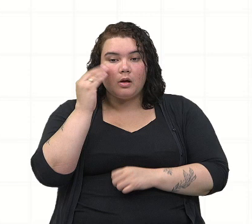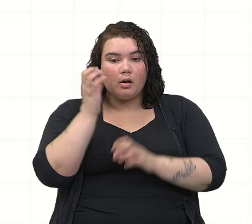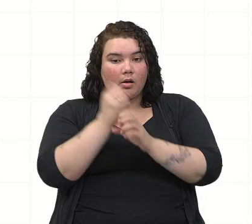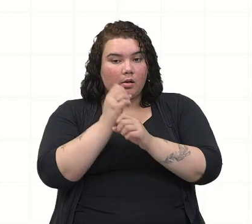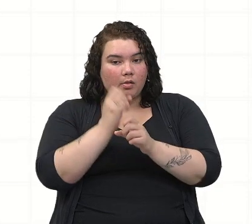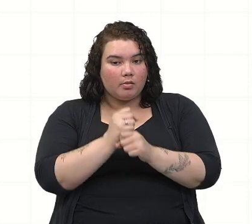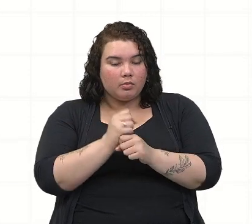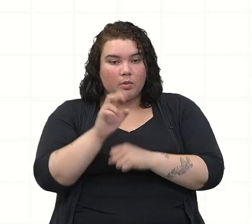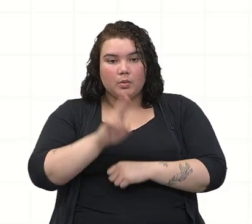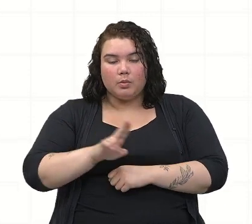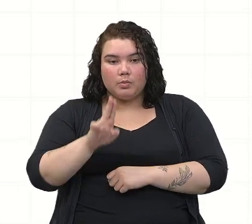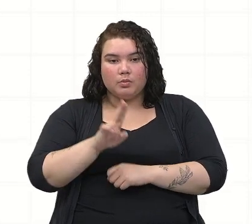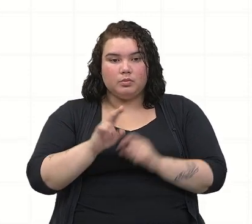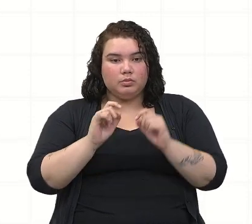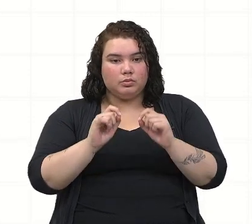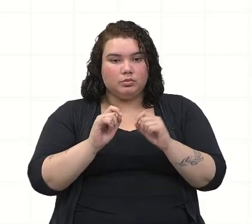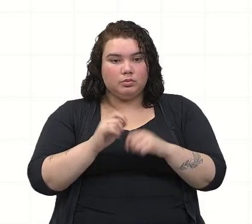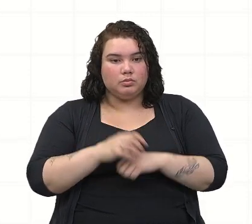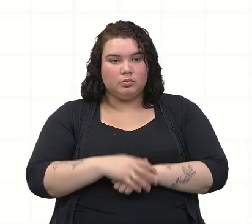vamos utilizar